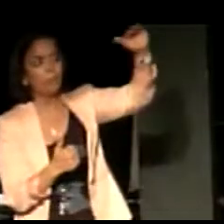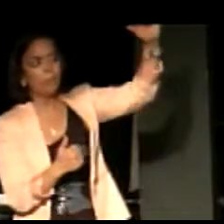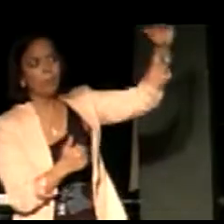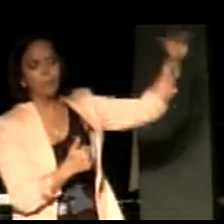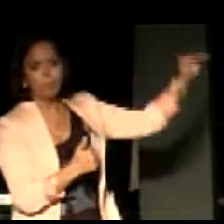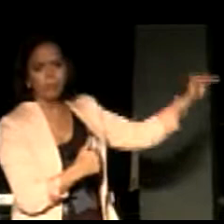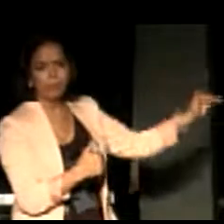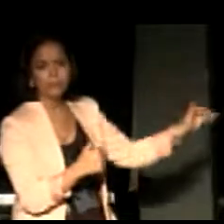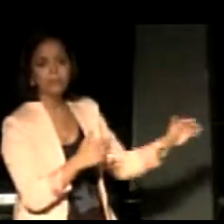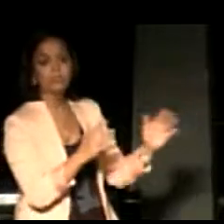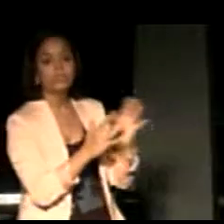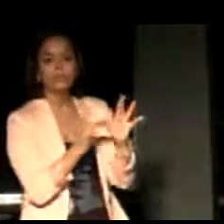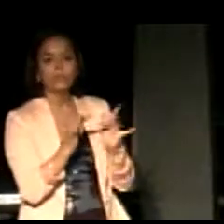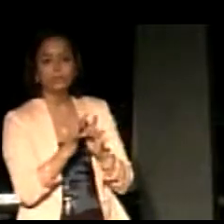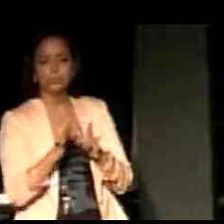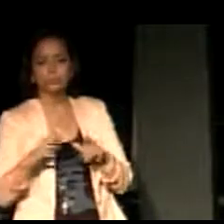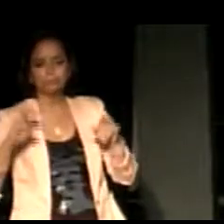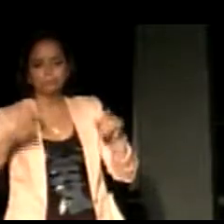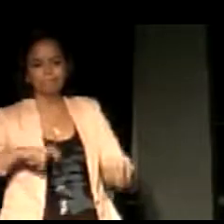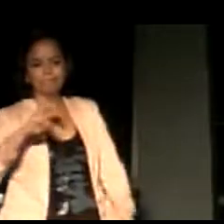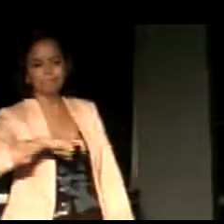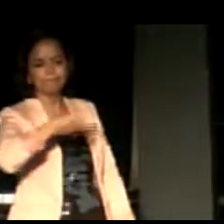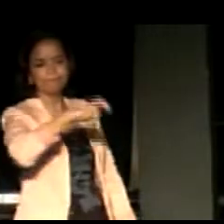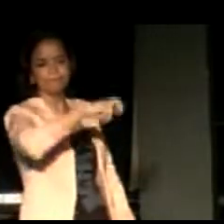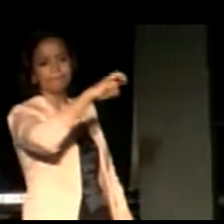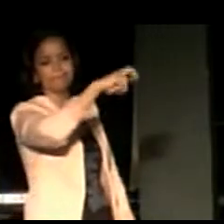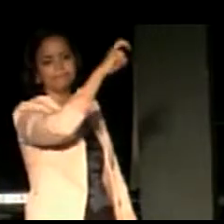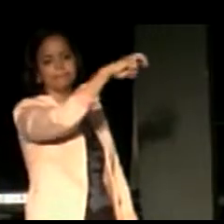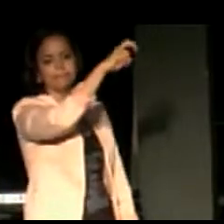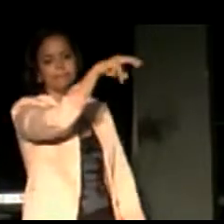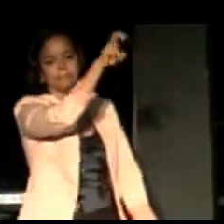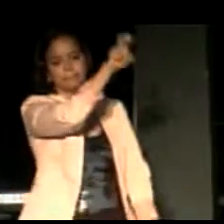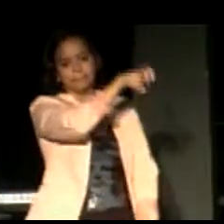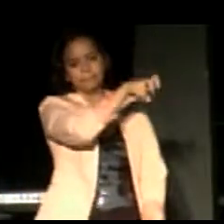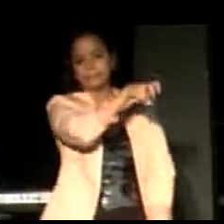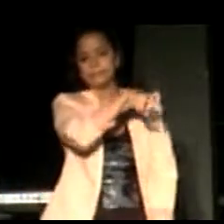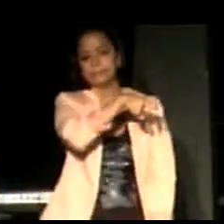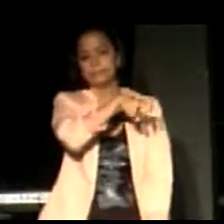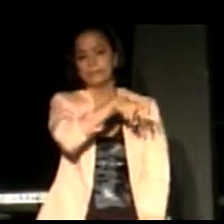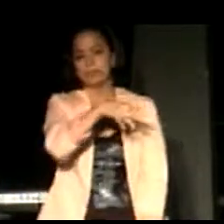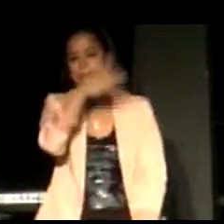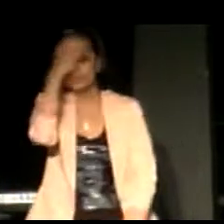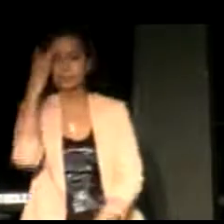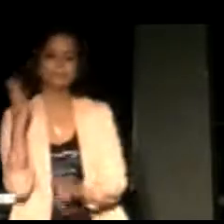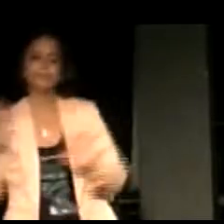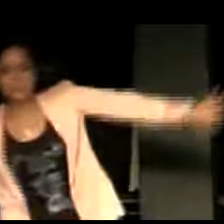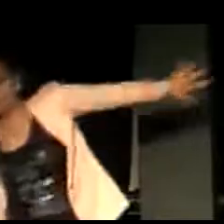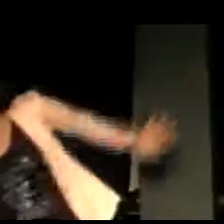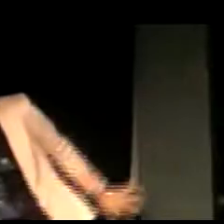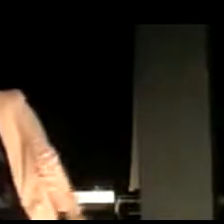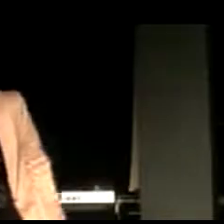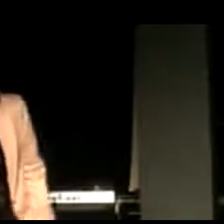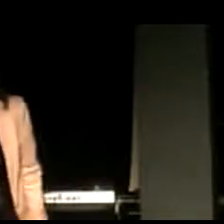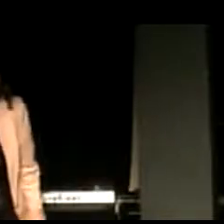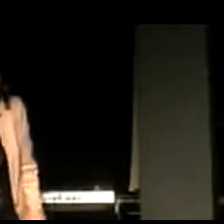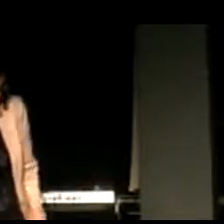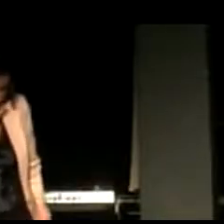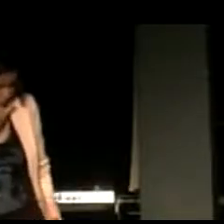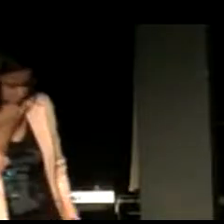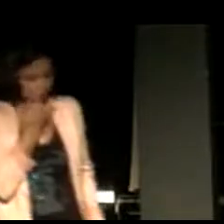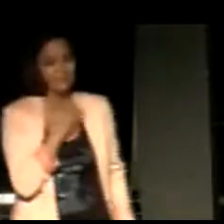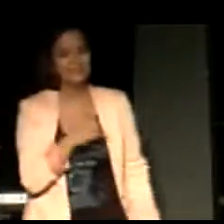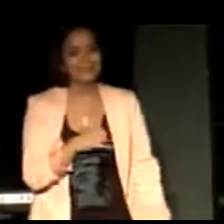sermão. Venha buscar esse caminho que levará à